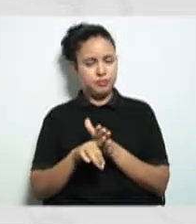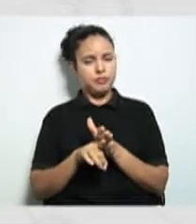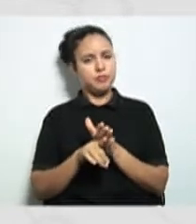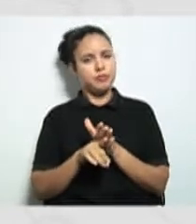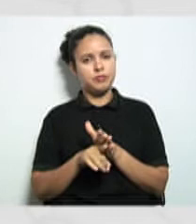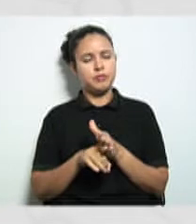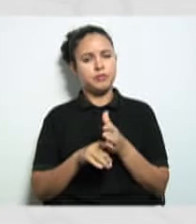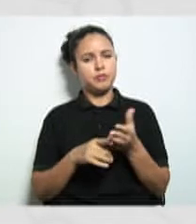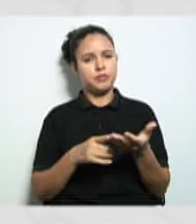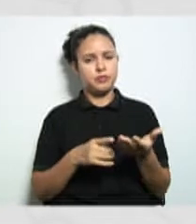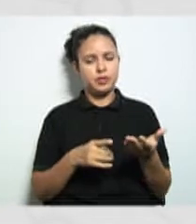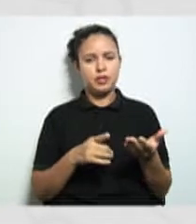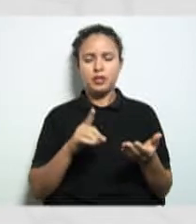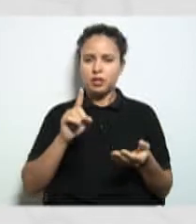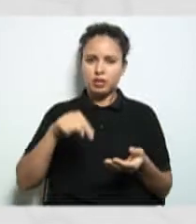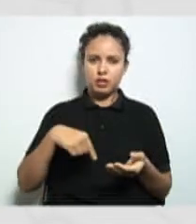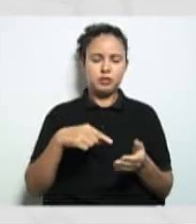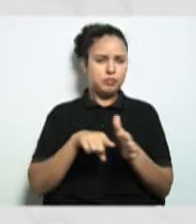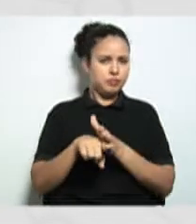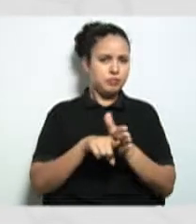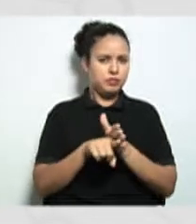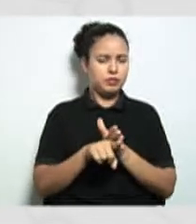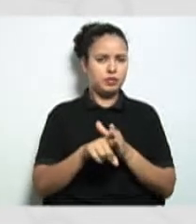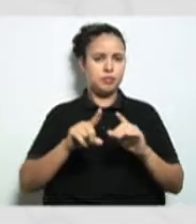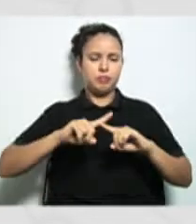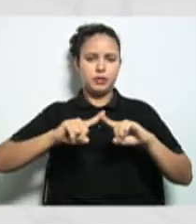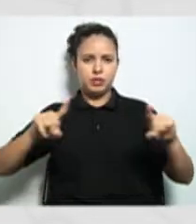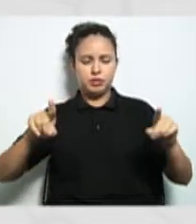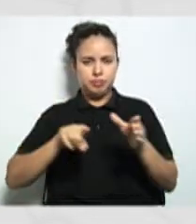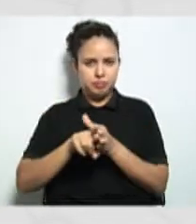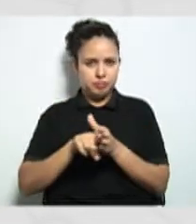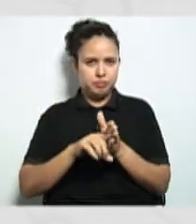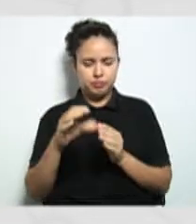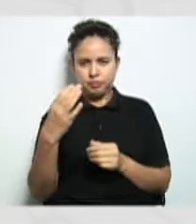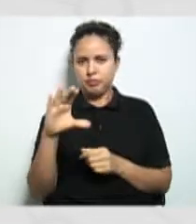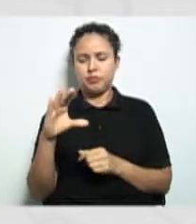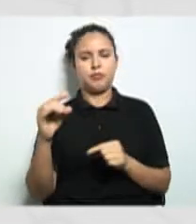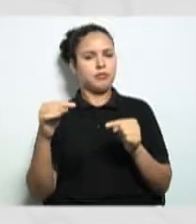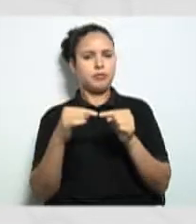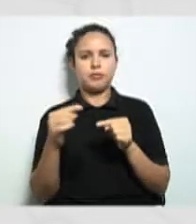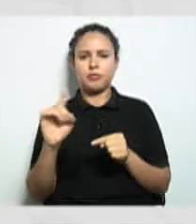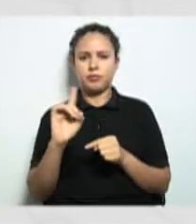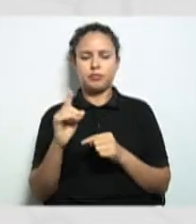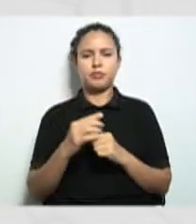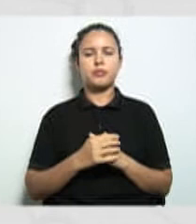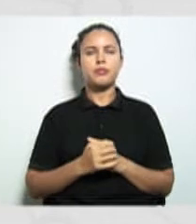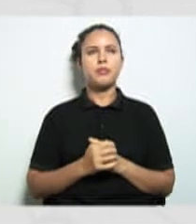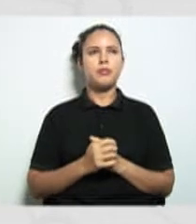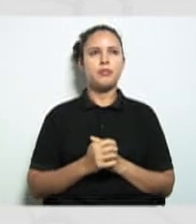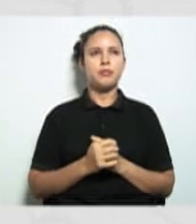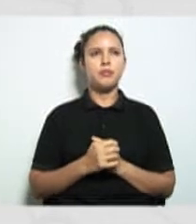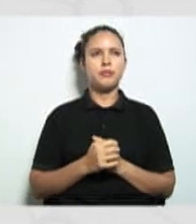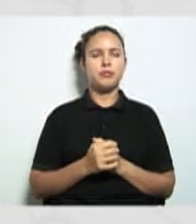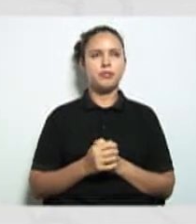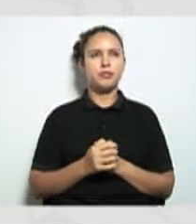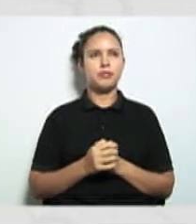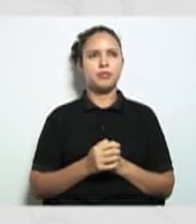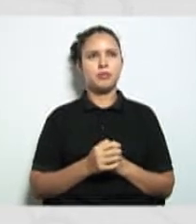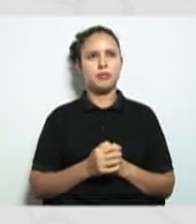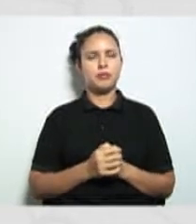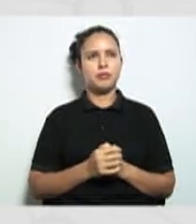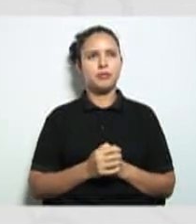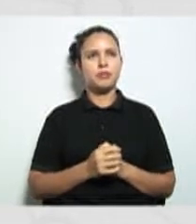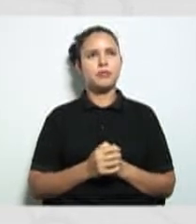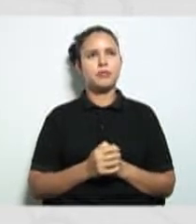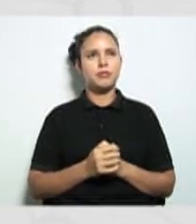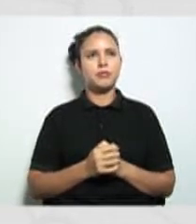uma pesquisa qualquer e não uma pesquisa científica. Na nossa